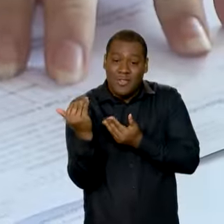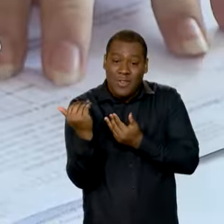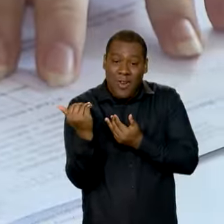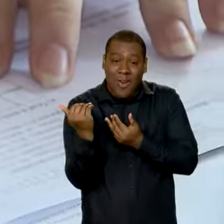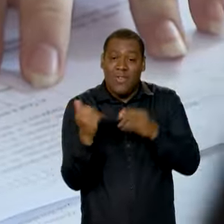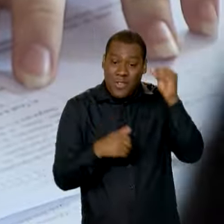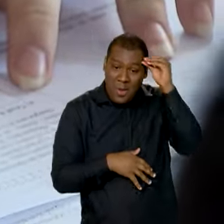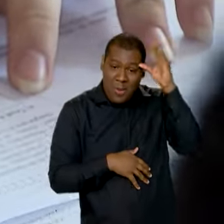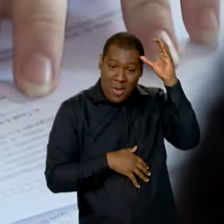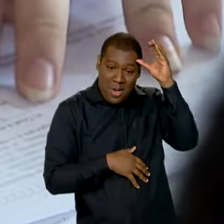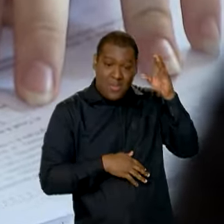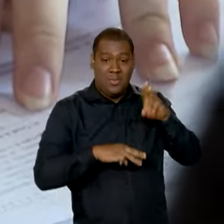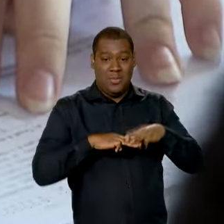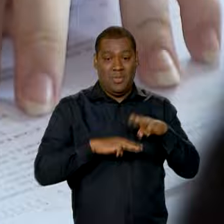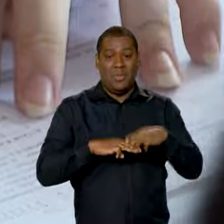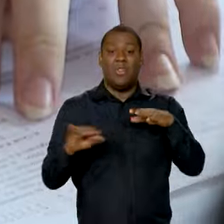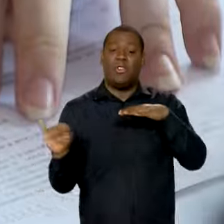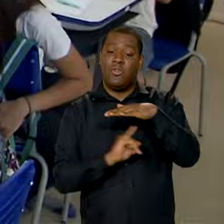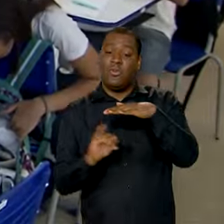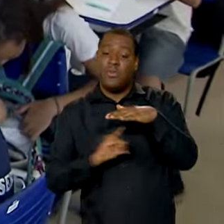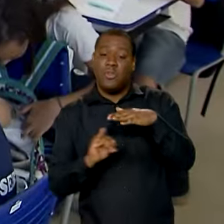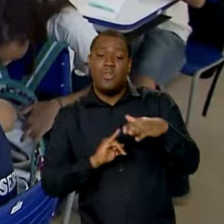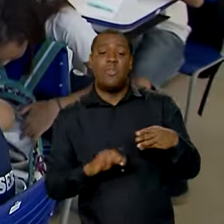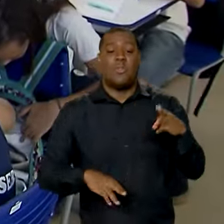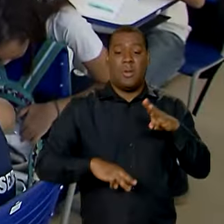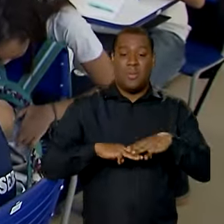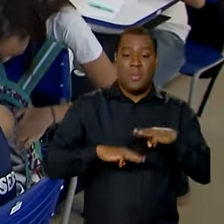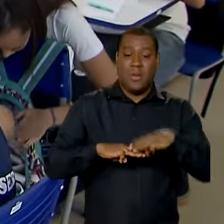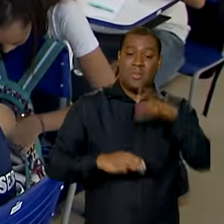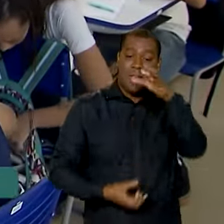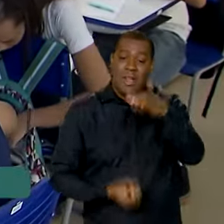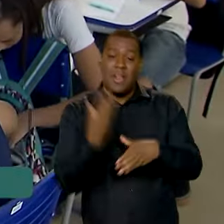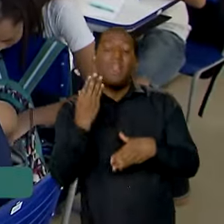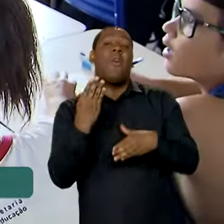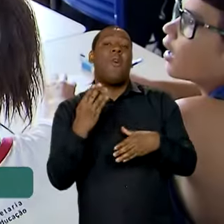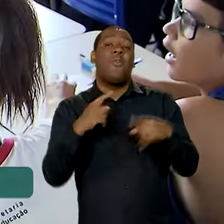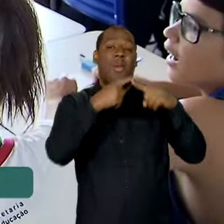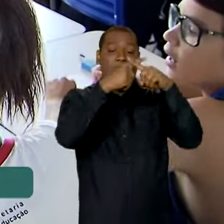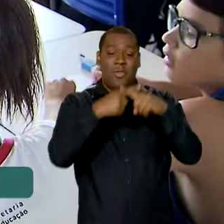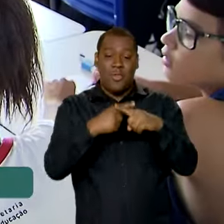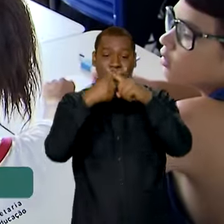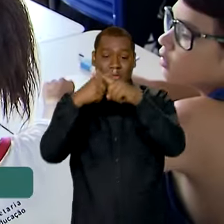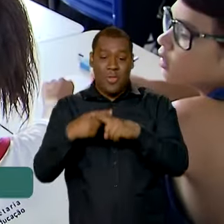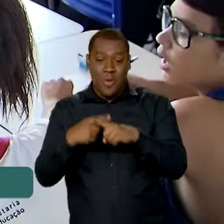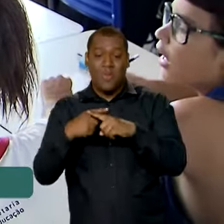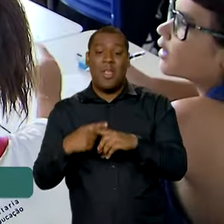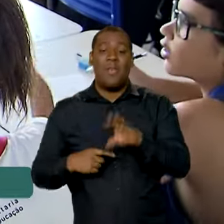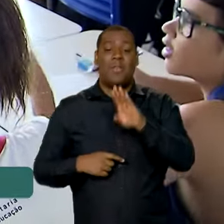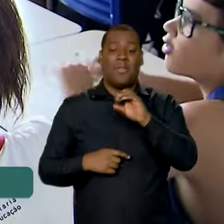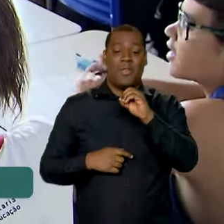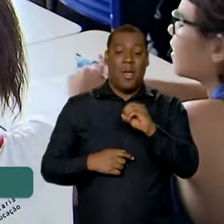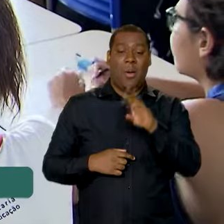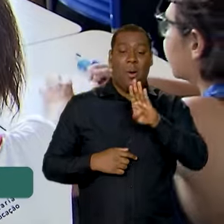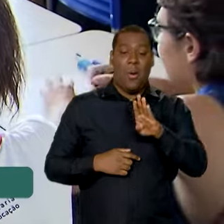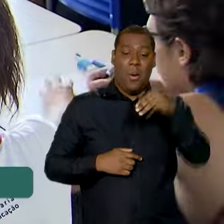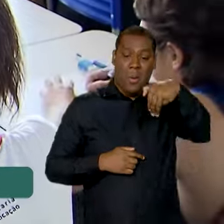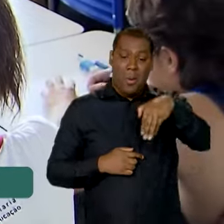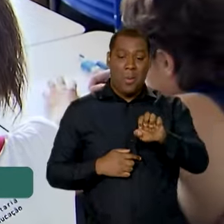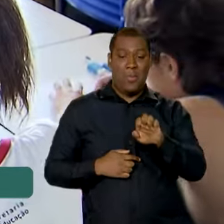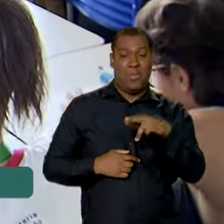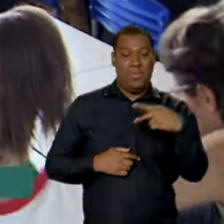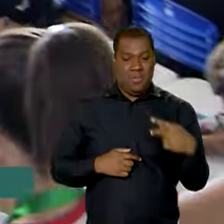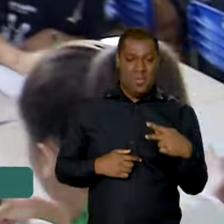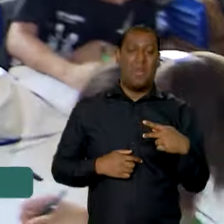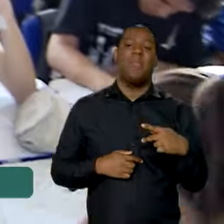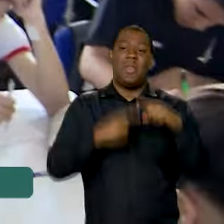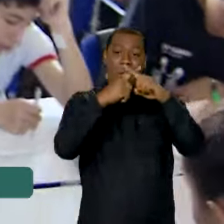que o Instituto de Matemática Pura e Aplicada criou a Olimpíada Mirim, o BIMEP. A competição científica